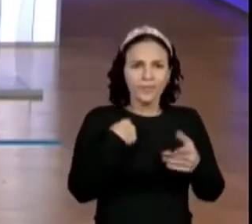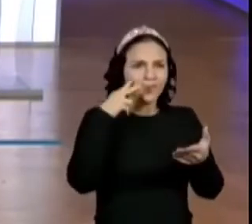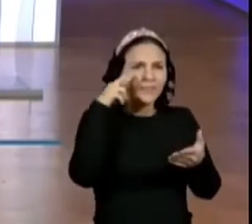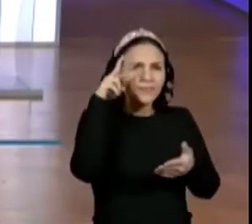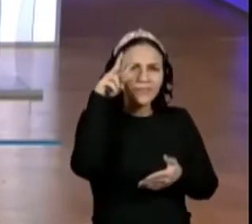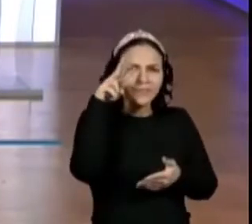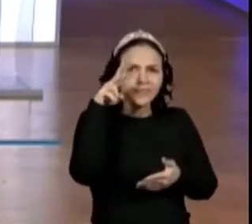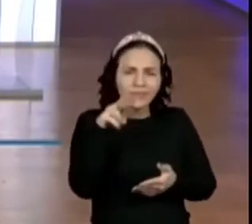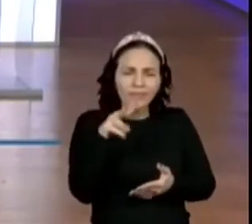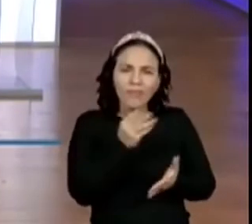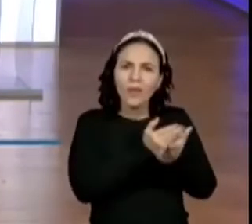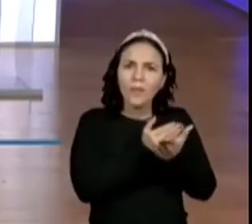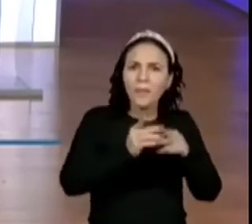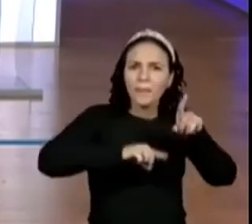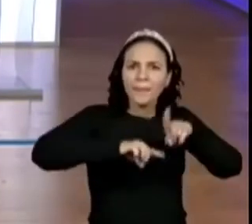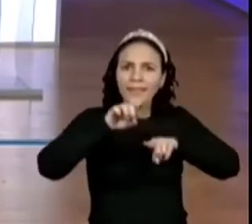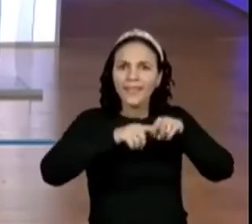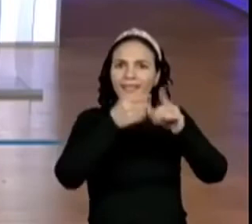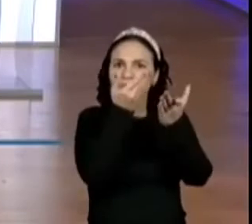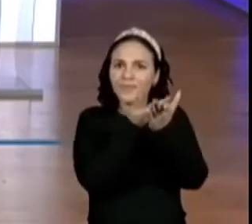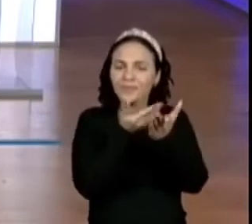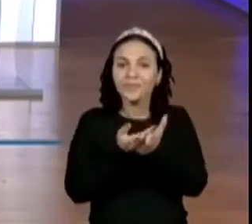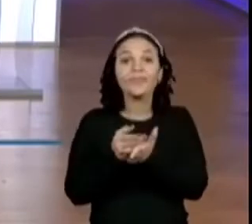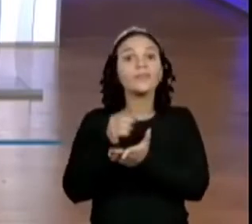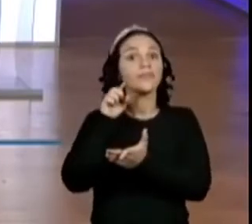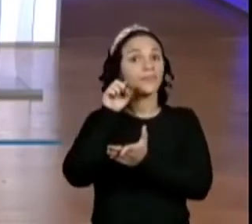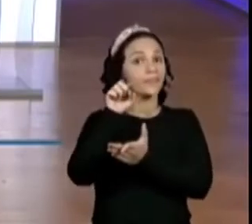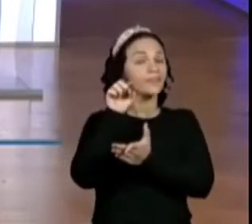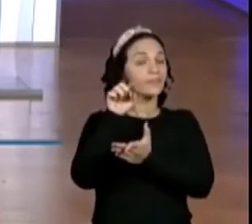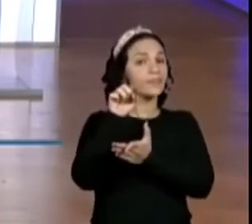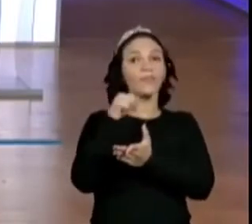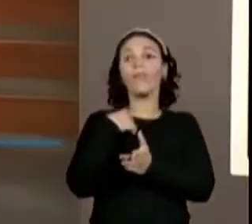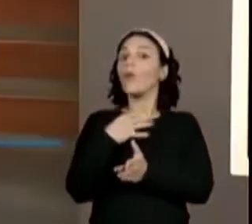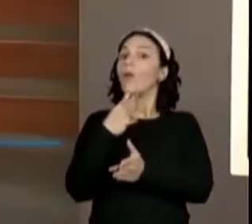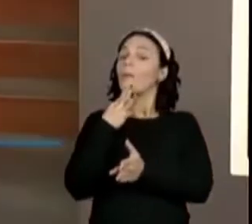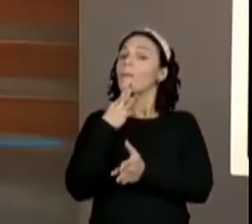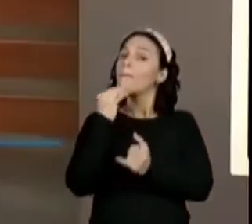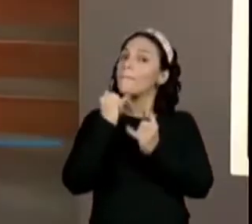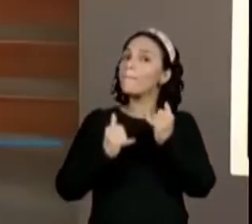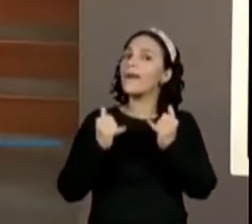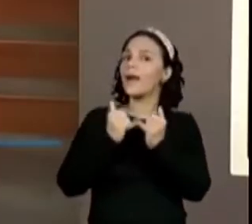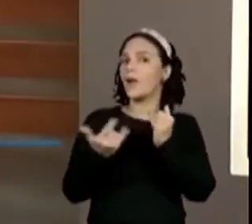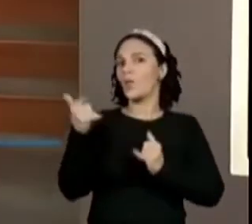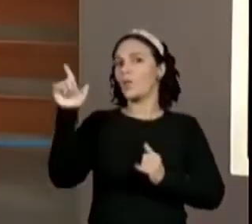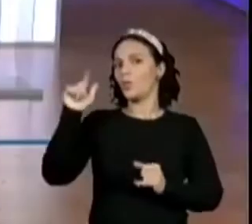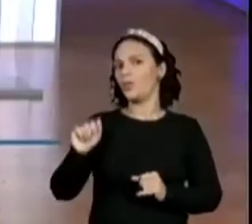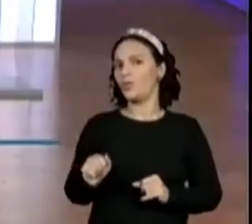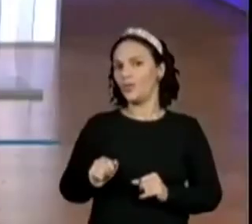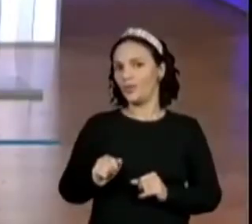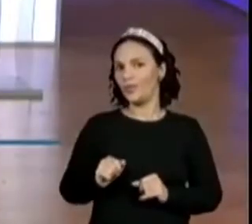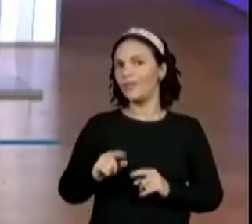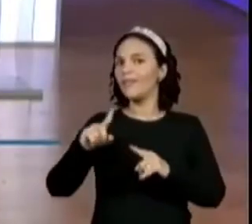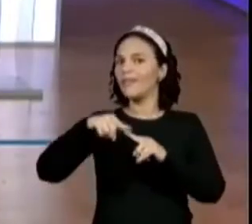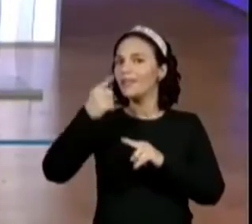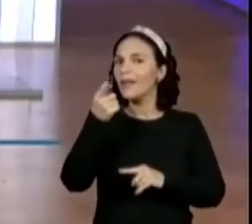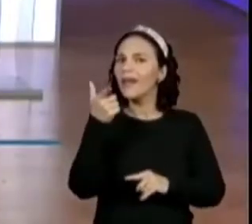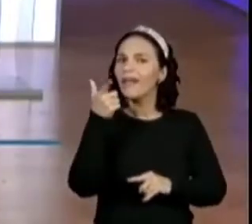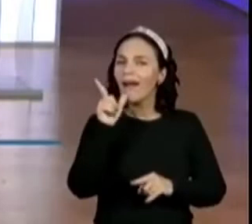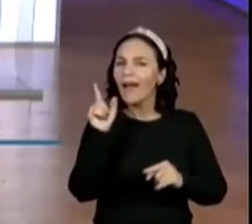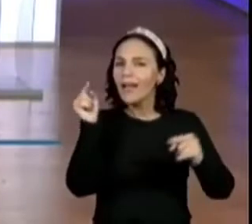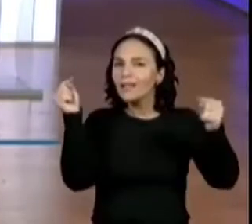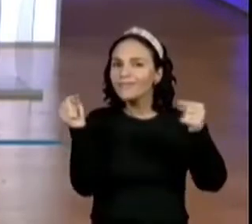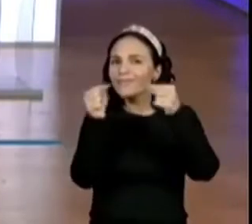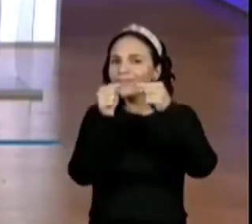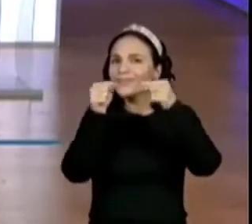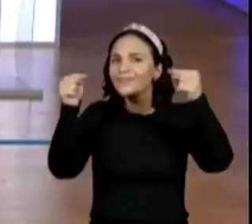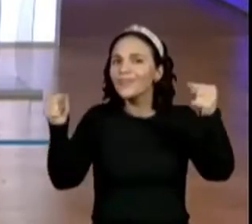a estudar todo esse material, essa versão não, eu conheço uma parecida. Vamos ver se depois eles conseguem